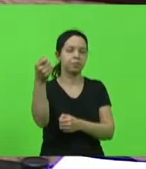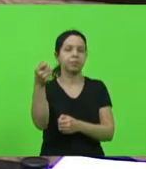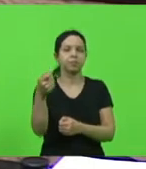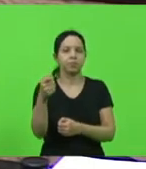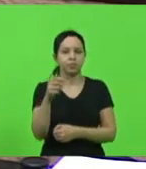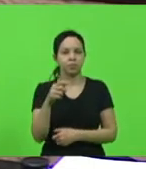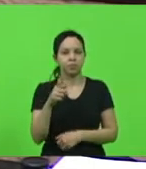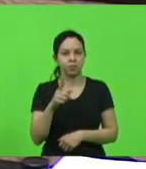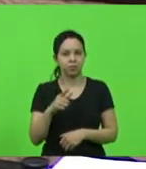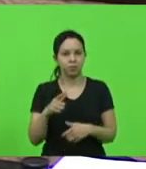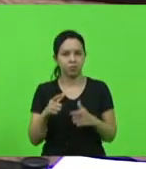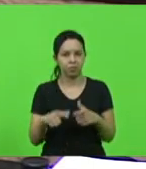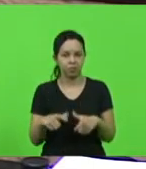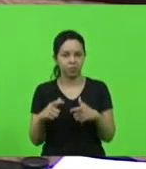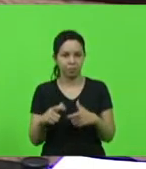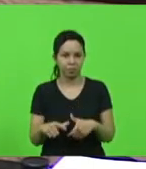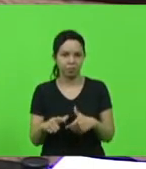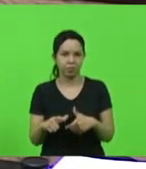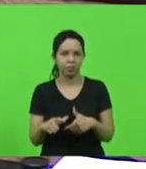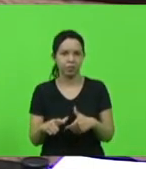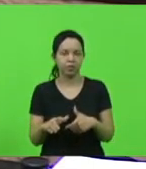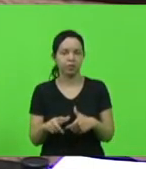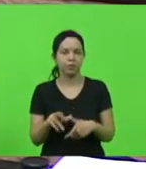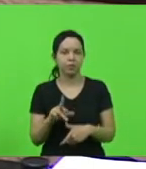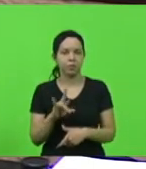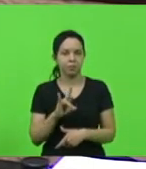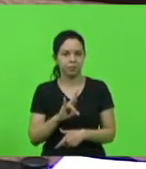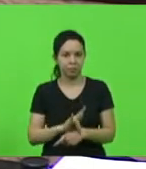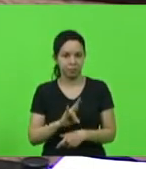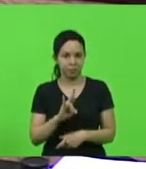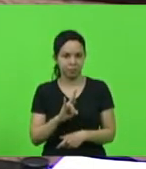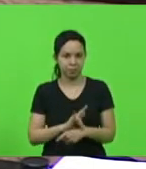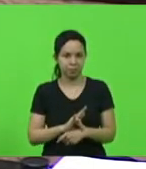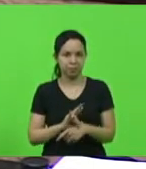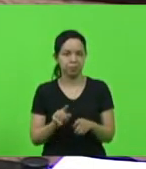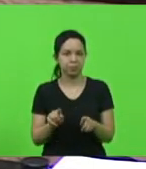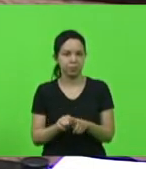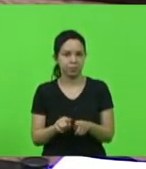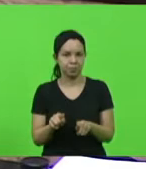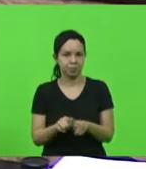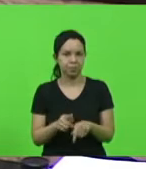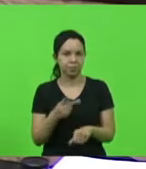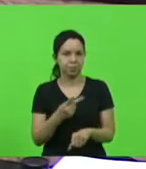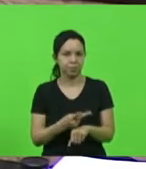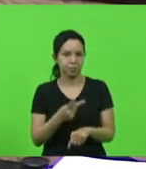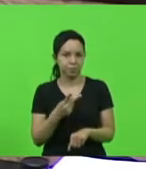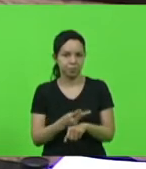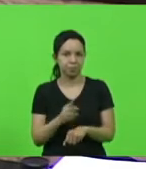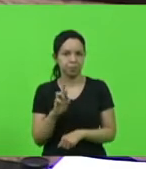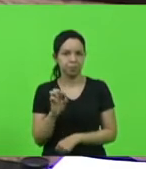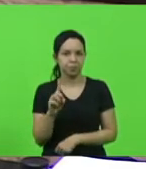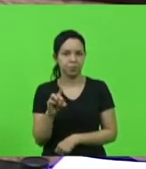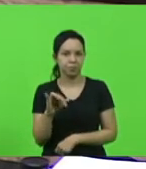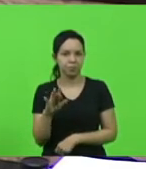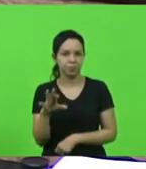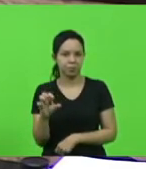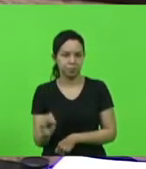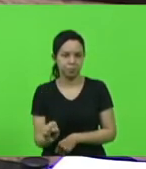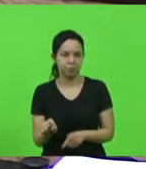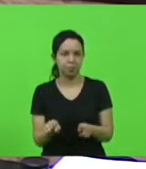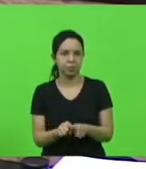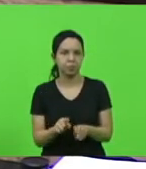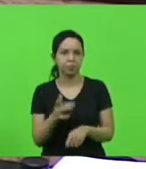prata no lançamento de disco pelo Rodrigo Trenhago, de Blumenau, a de ouro nos 100 metros com barreiras conquistada